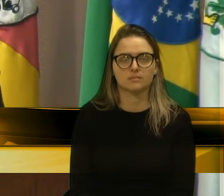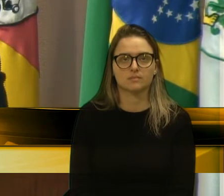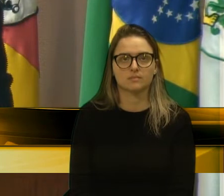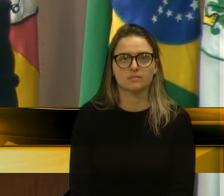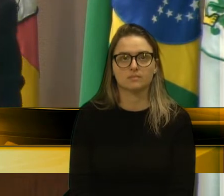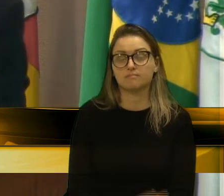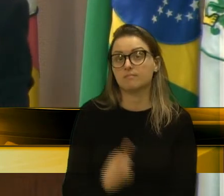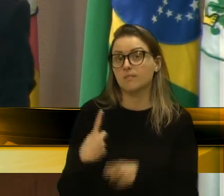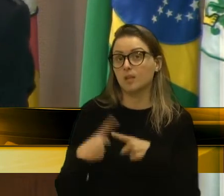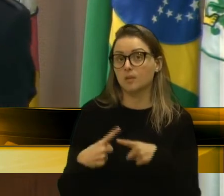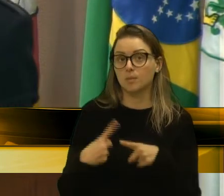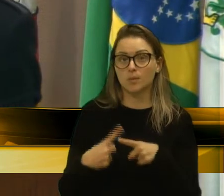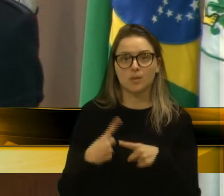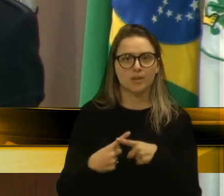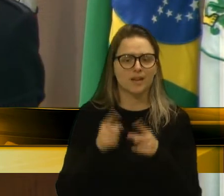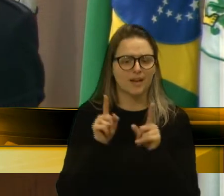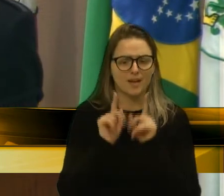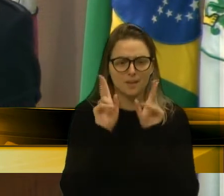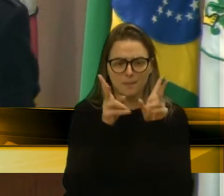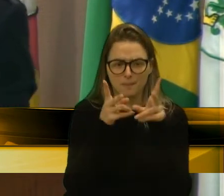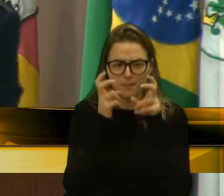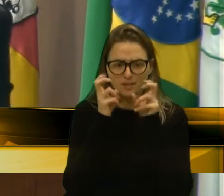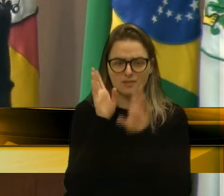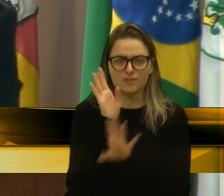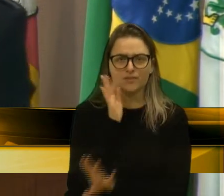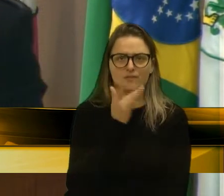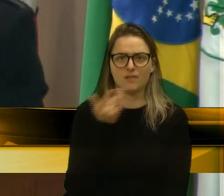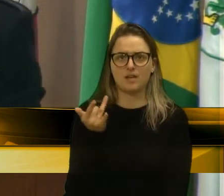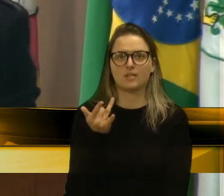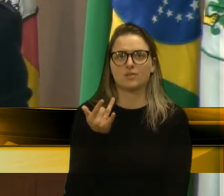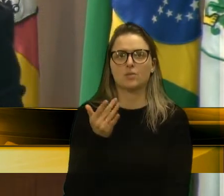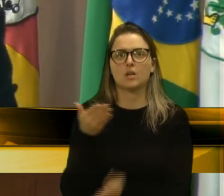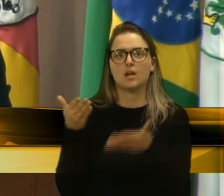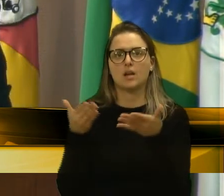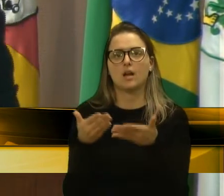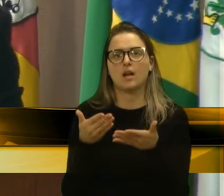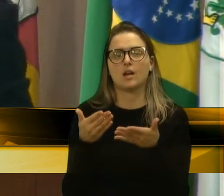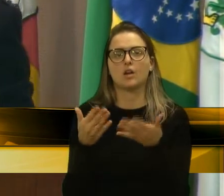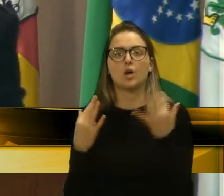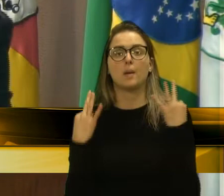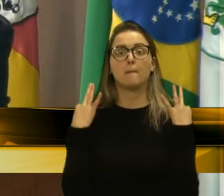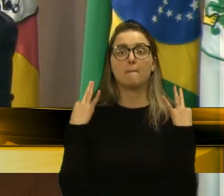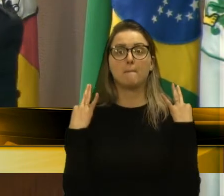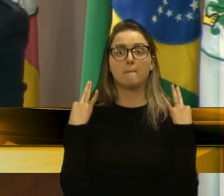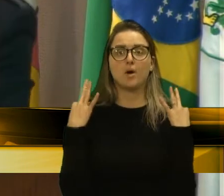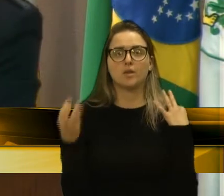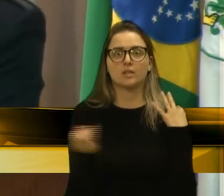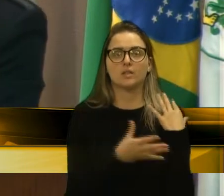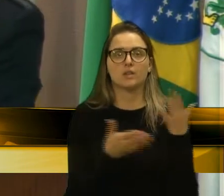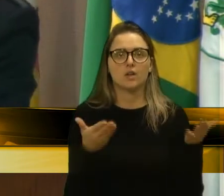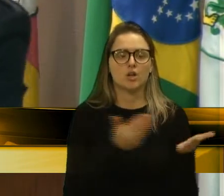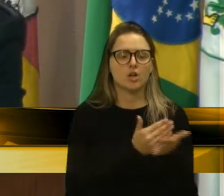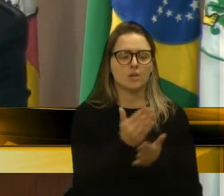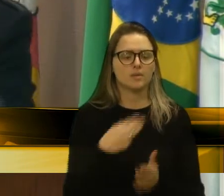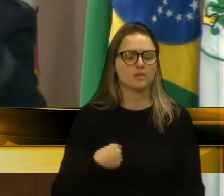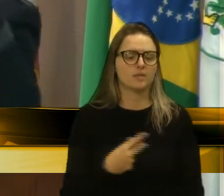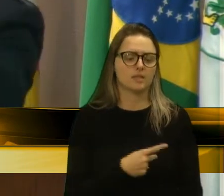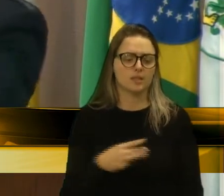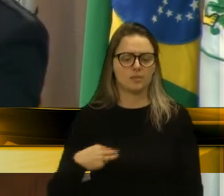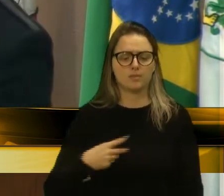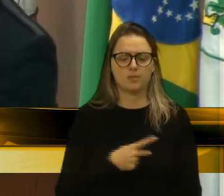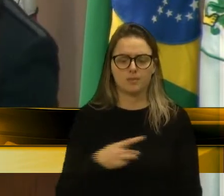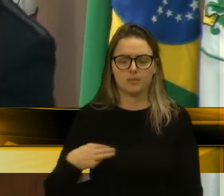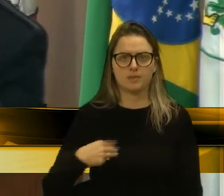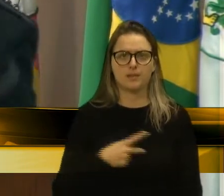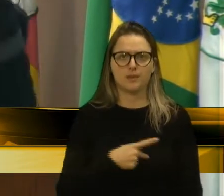Porque é nítido, nobres pares. Agora, a moda... Aí começaram a ir para o Ministério Público. Tudo Ministério Público. Ministério